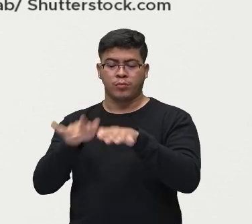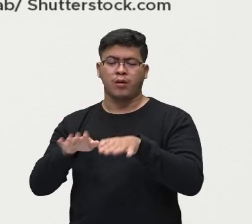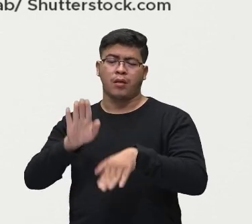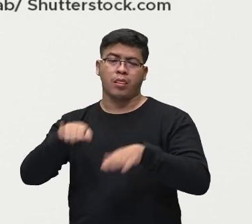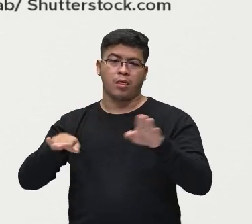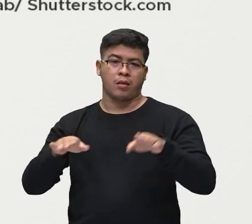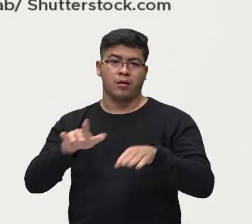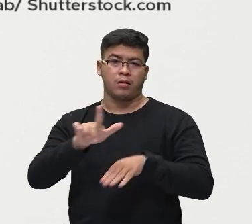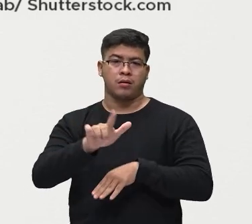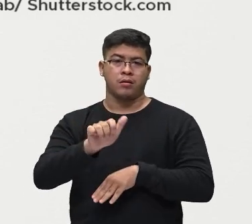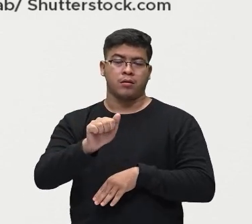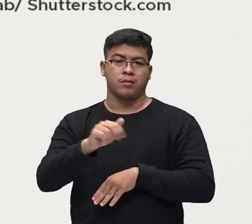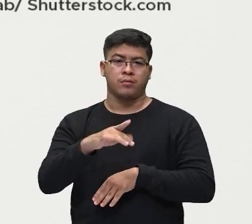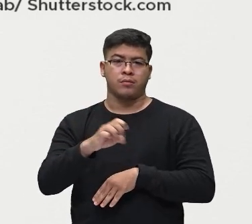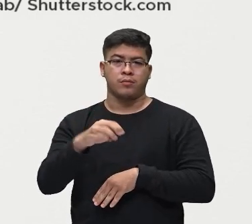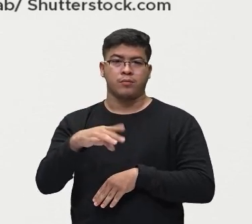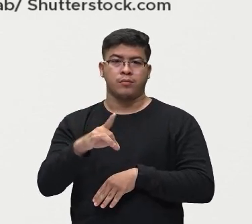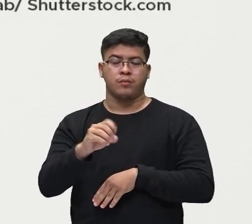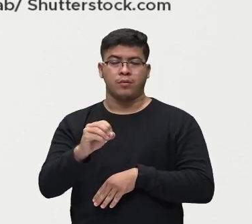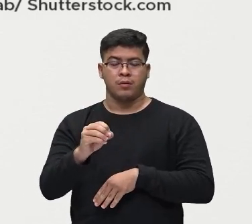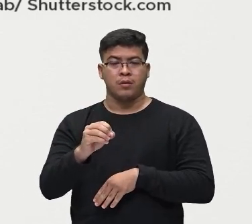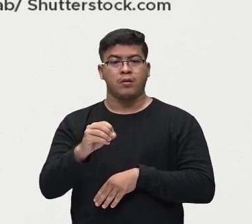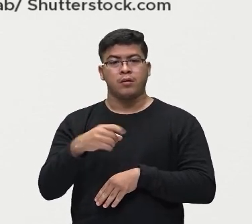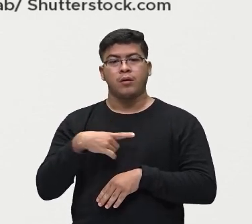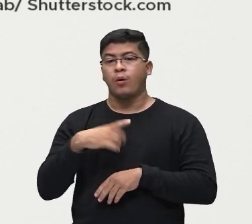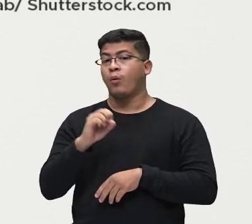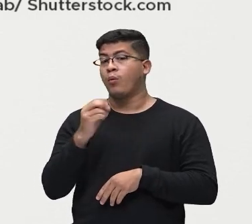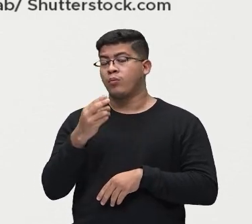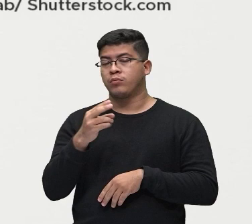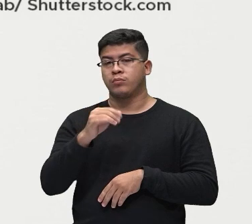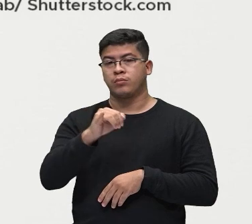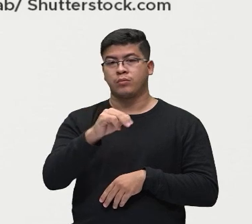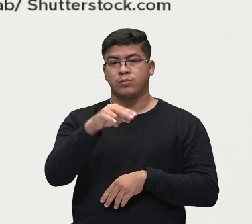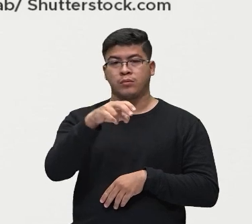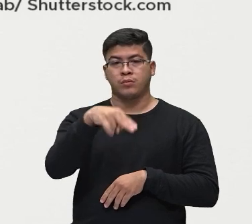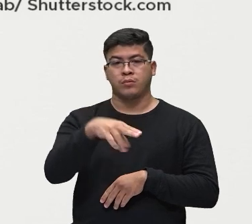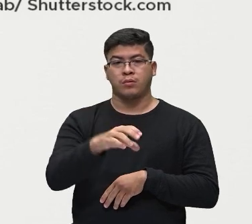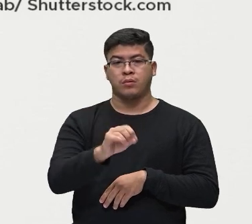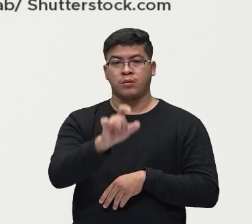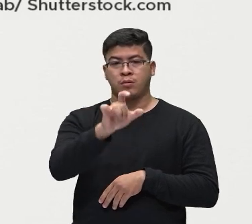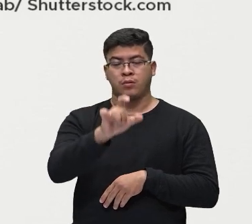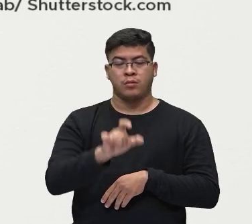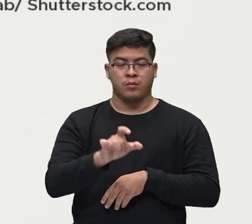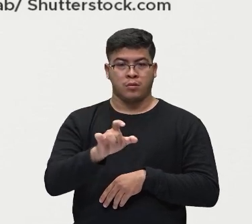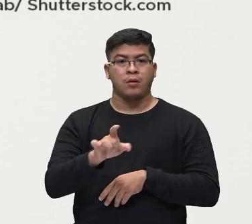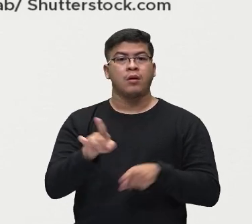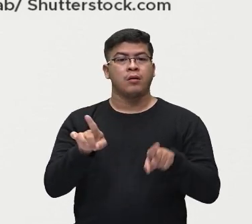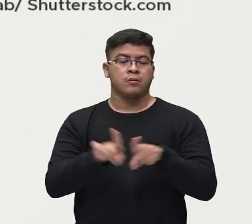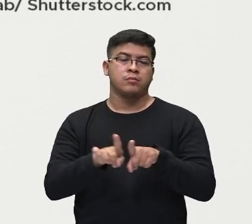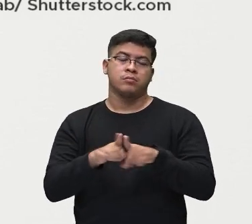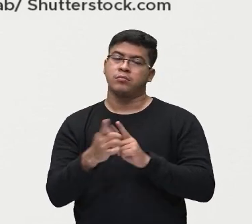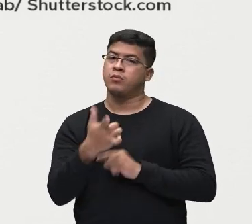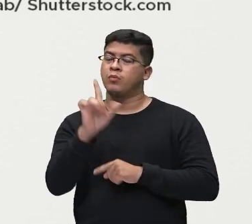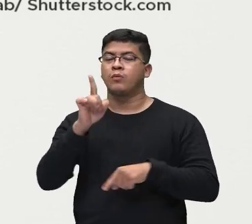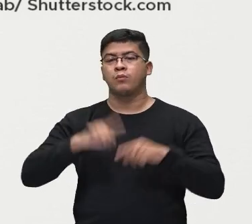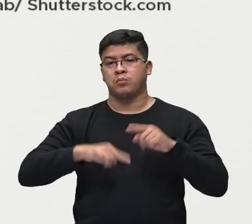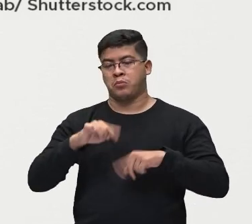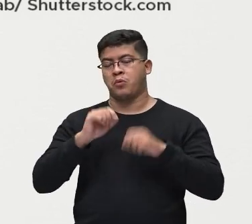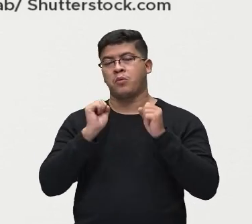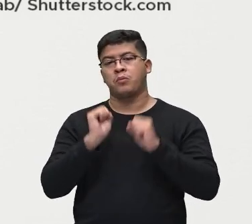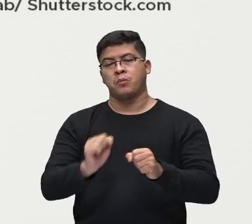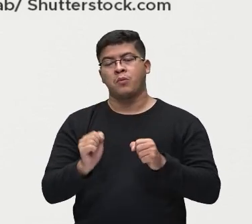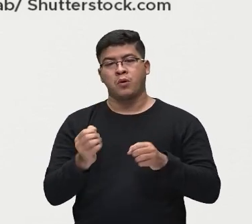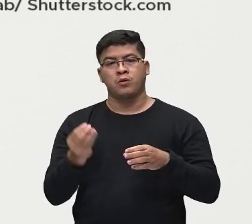alumínio polido ou aço inox. Olha aí, outros tipos de materiais também podem